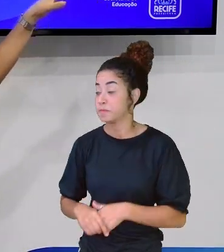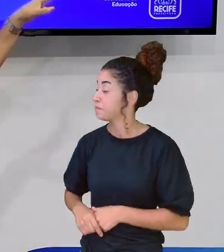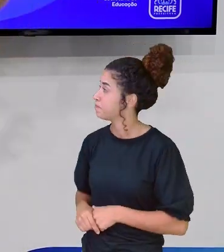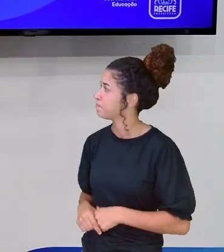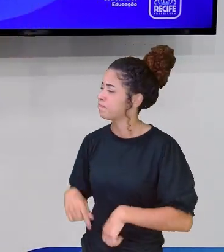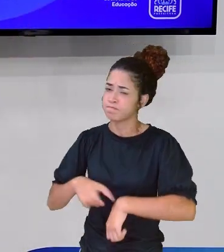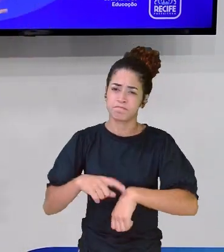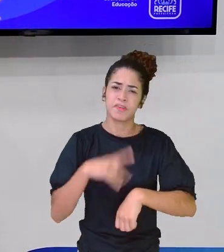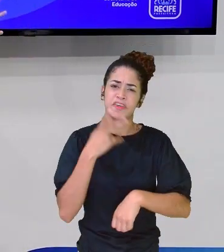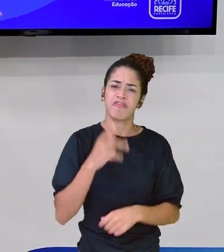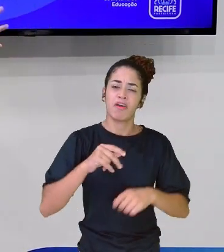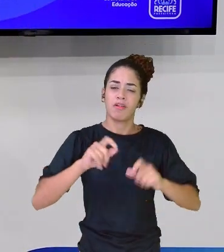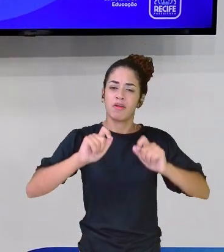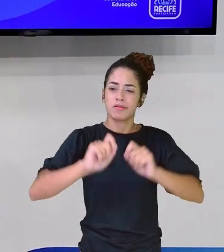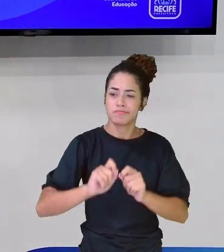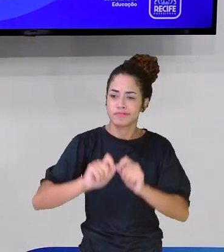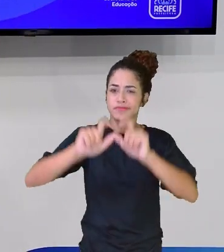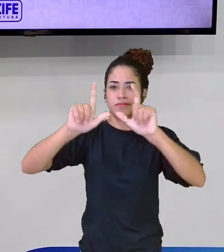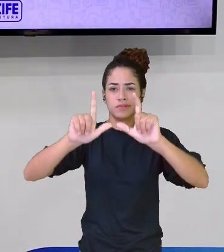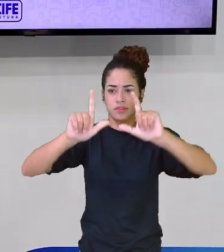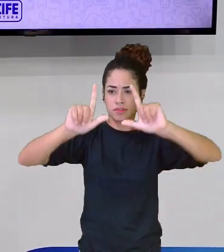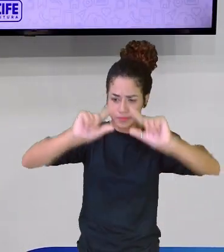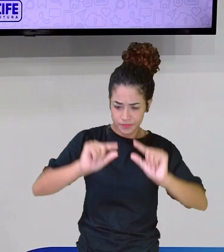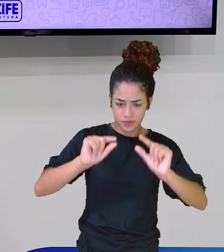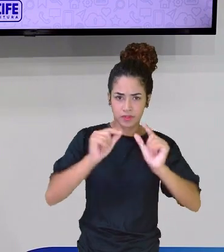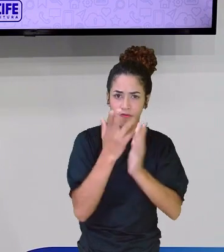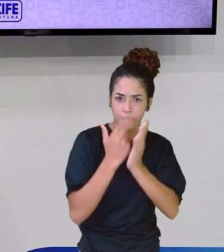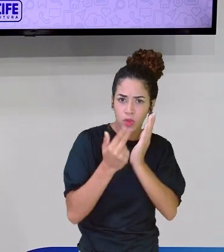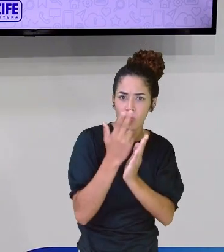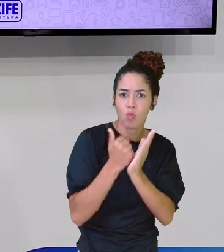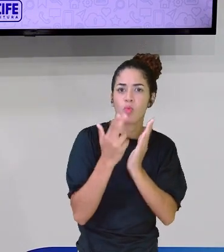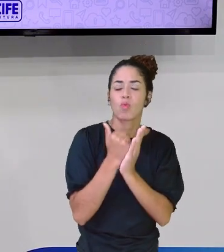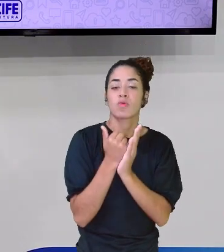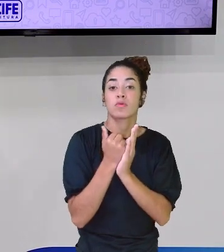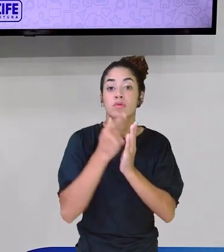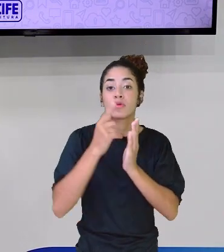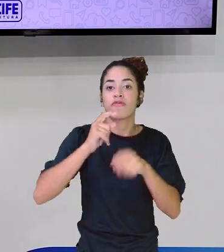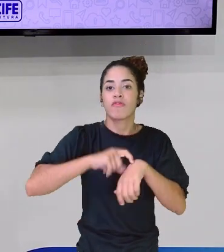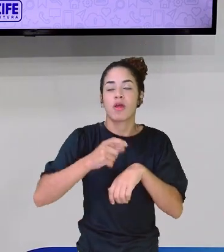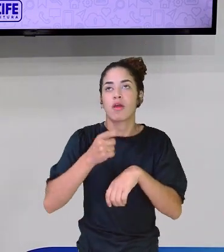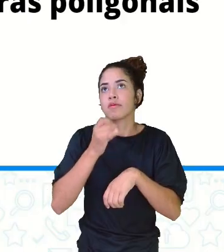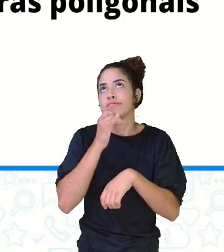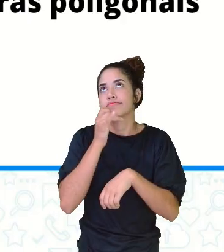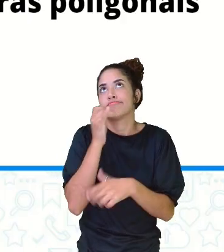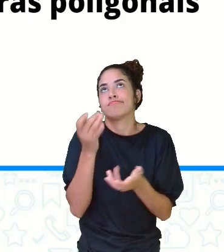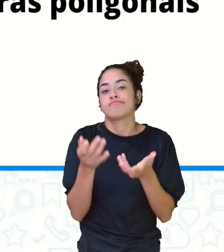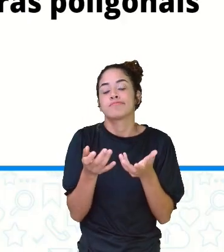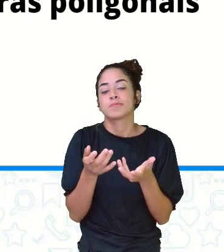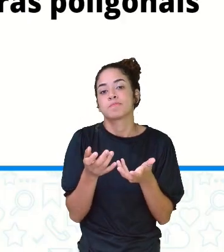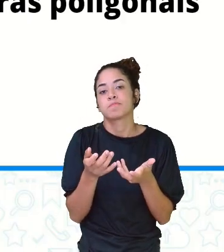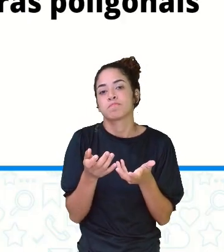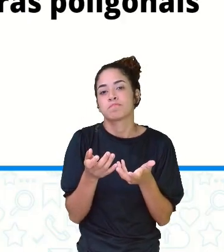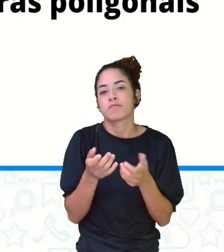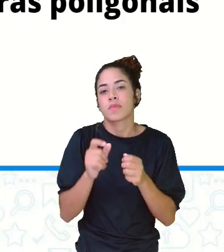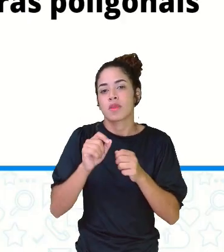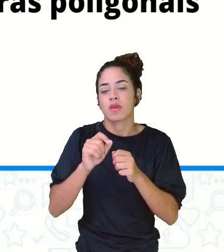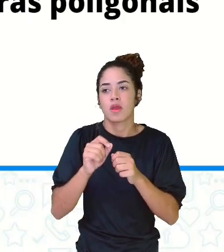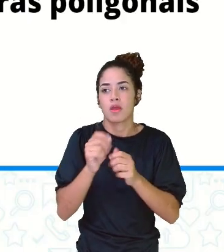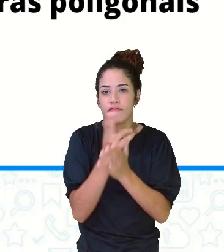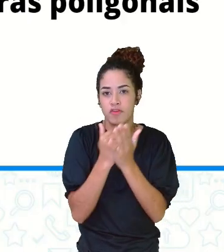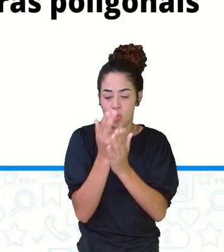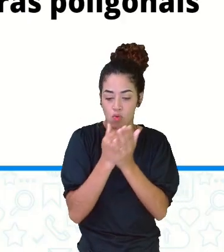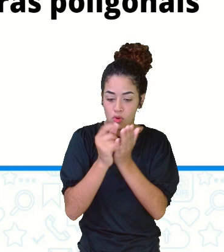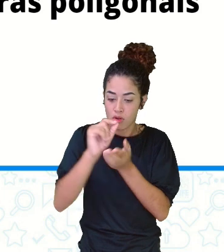de ampliação e redução de polígonos, eu estou falando imediatamente de